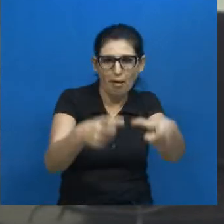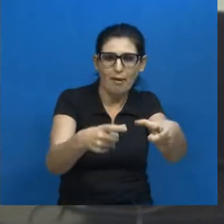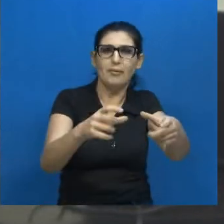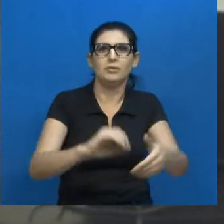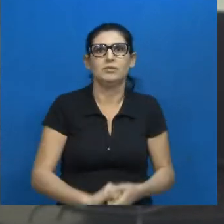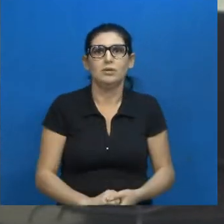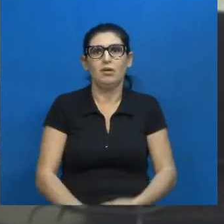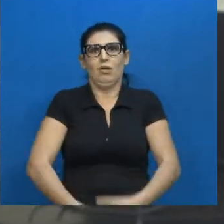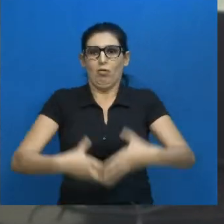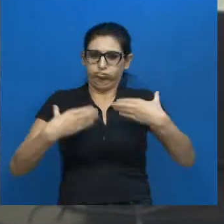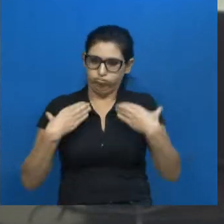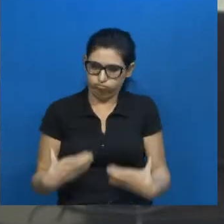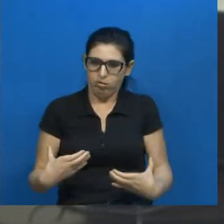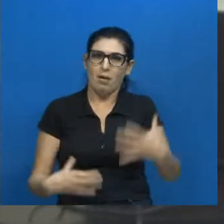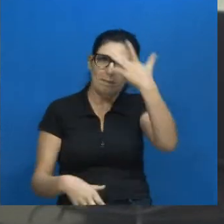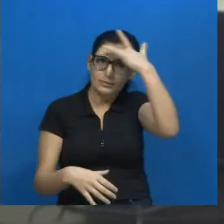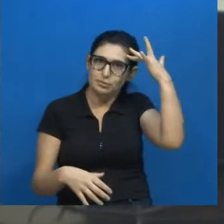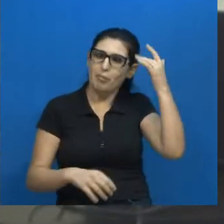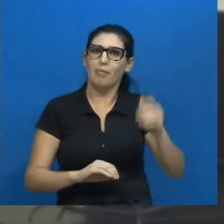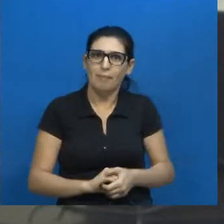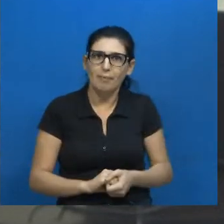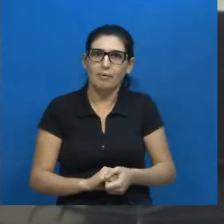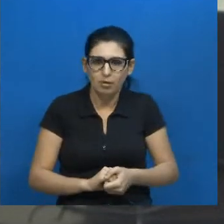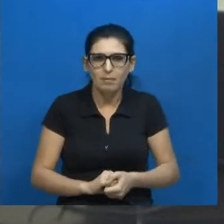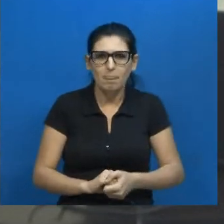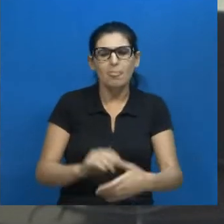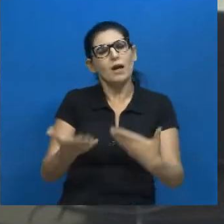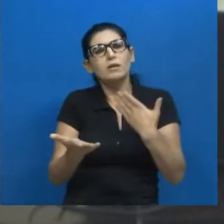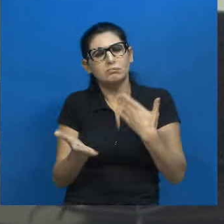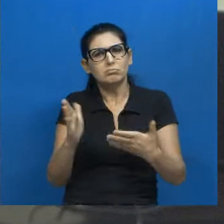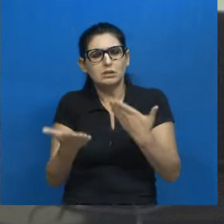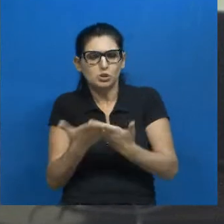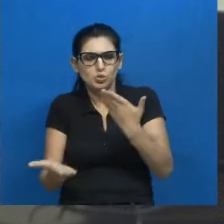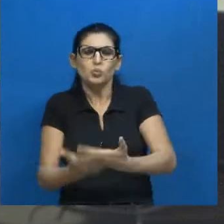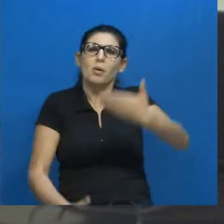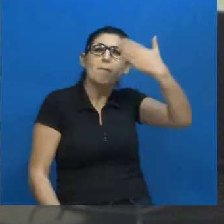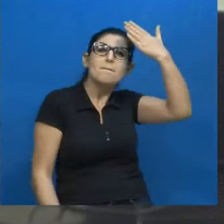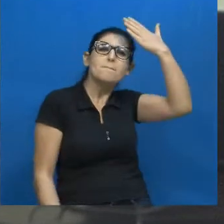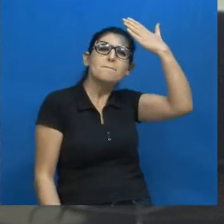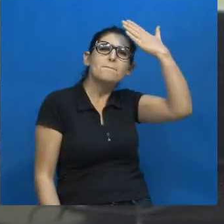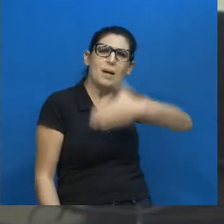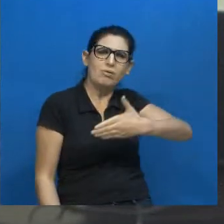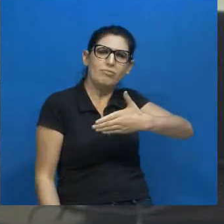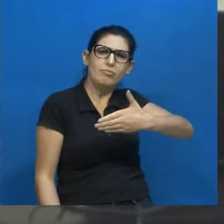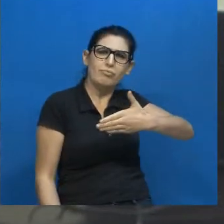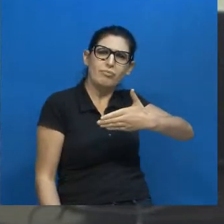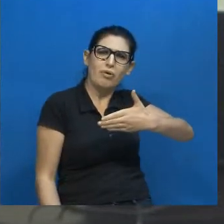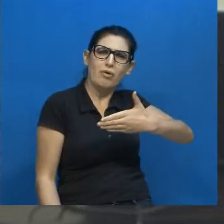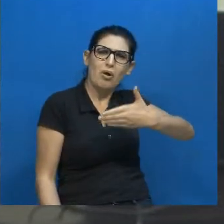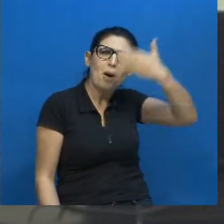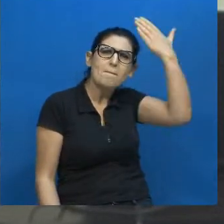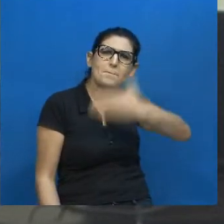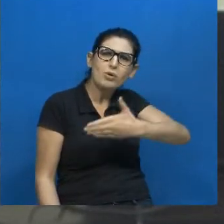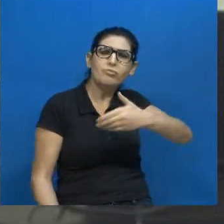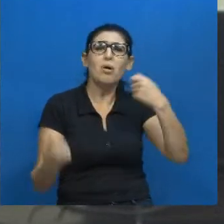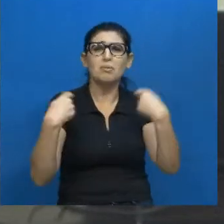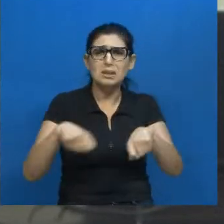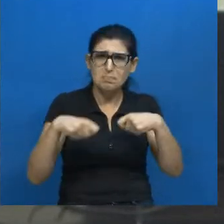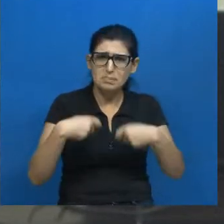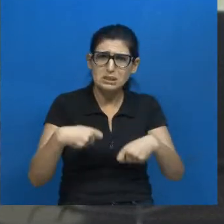esse estudo que nós fizemos mostrou claramente isso, provou para nós isso. Não?